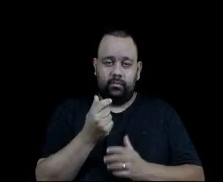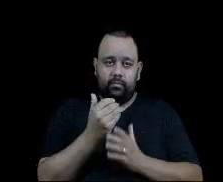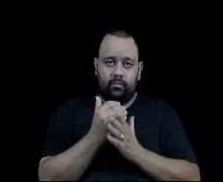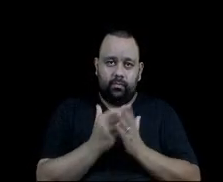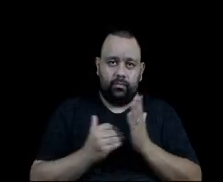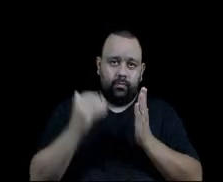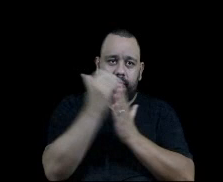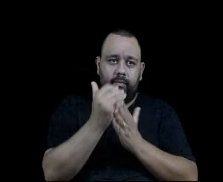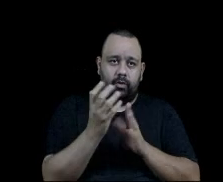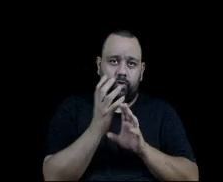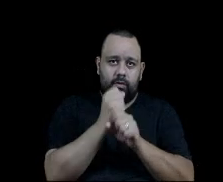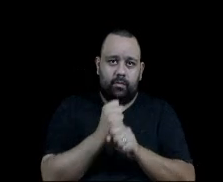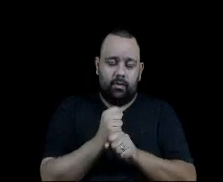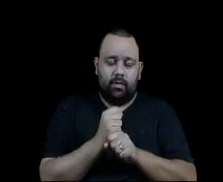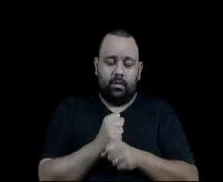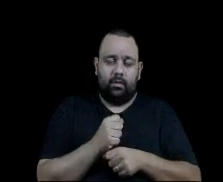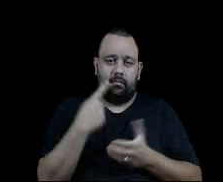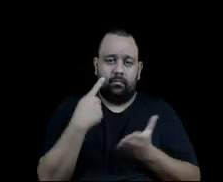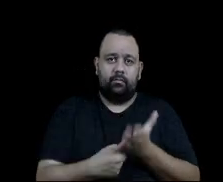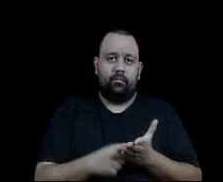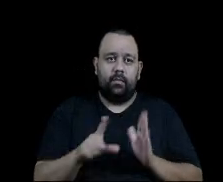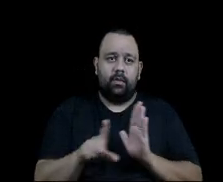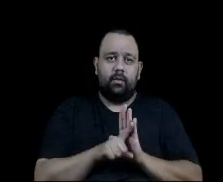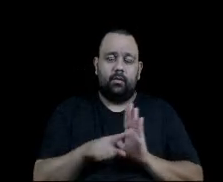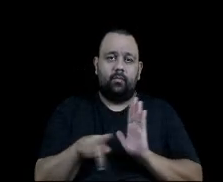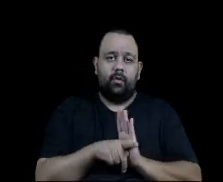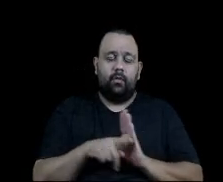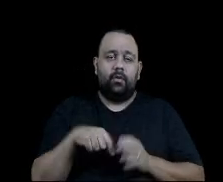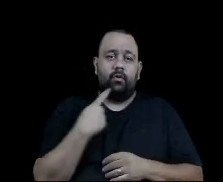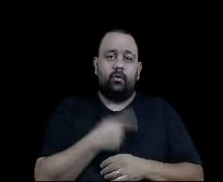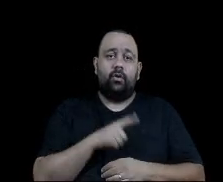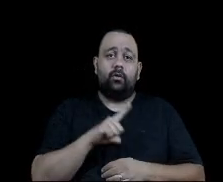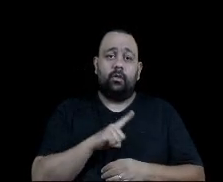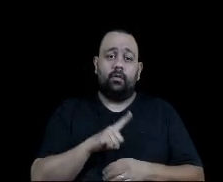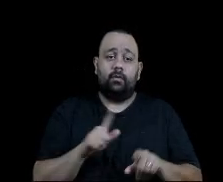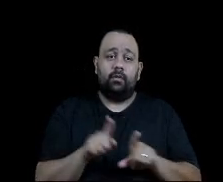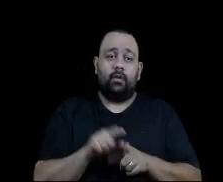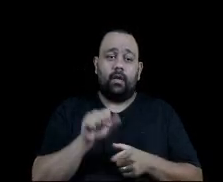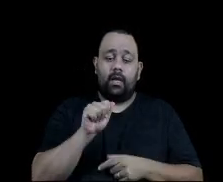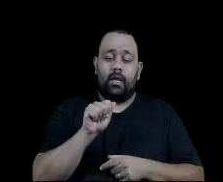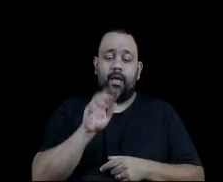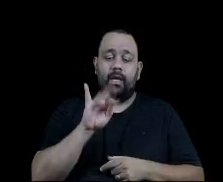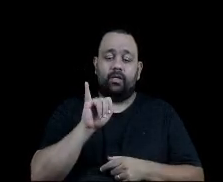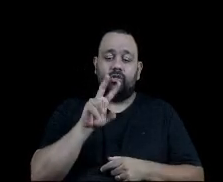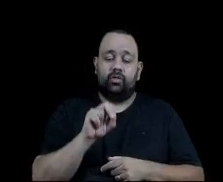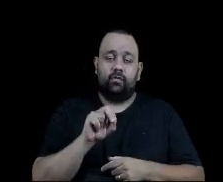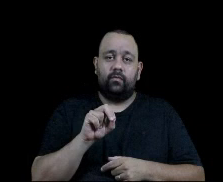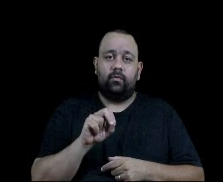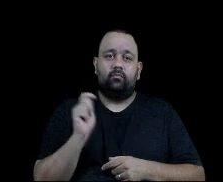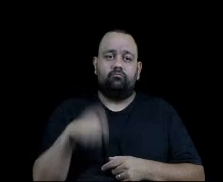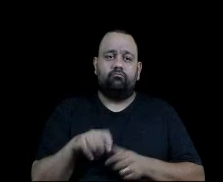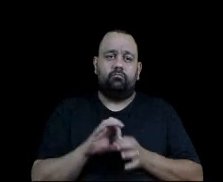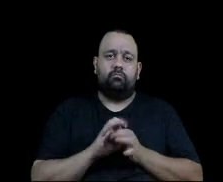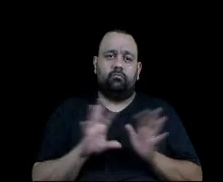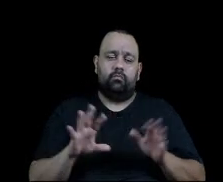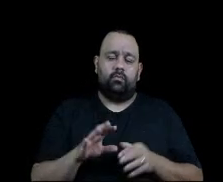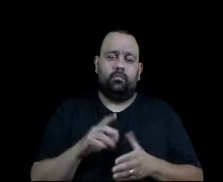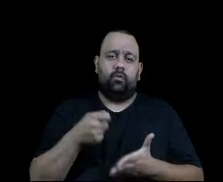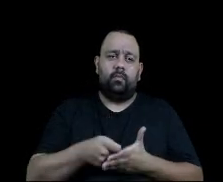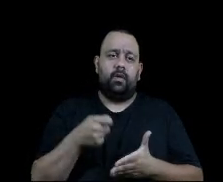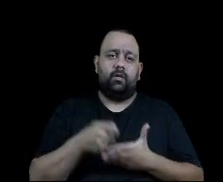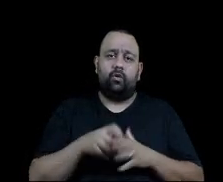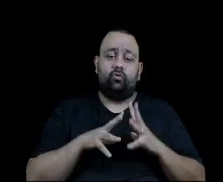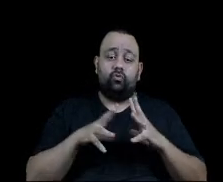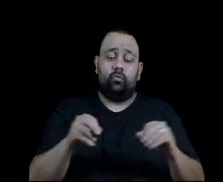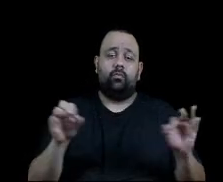um superávit orçamentário, cumprindo as legislações. A gente teve ativo disponível